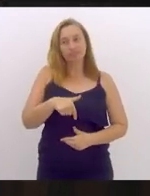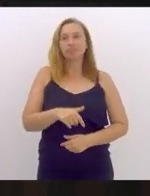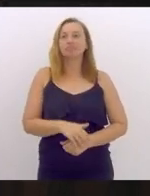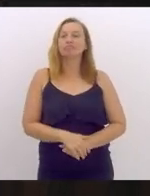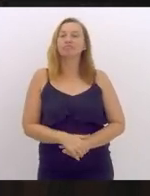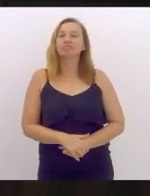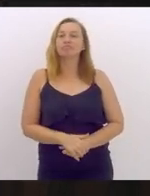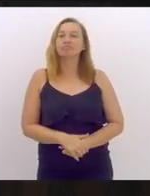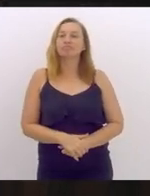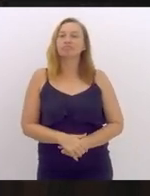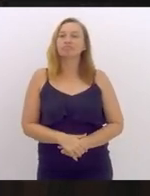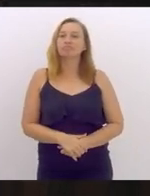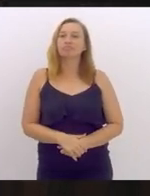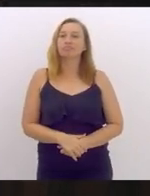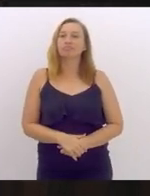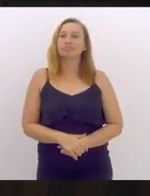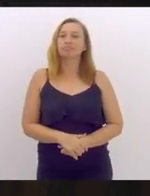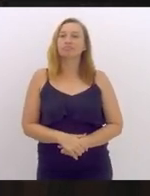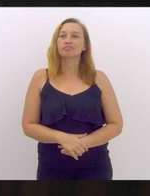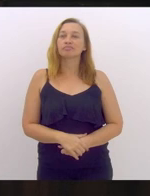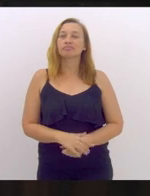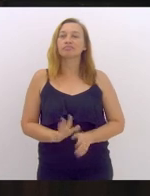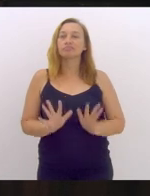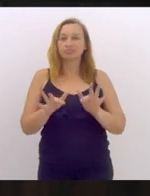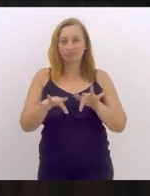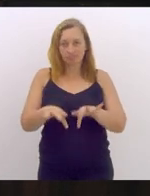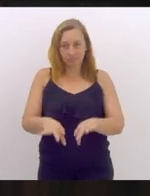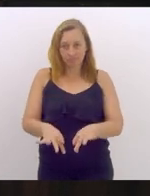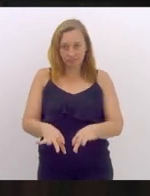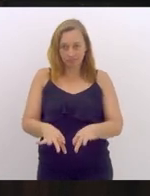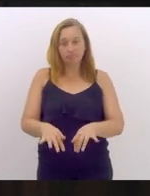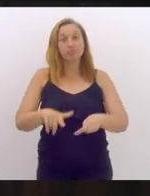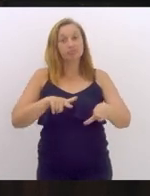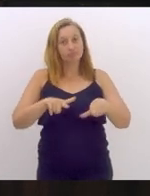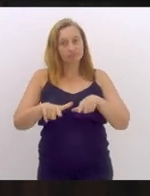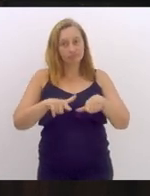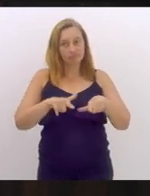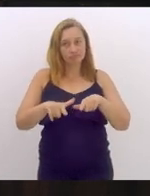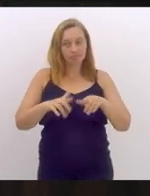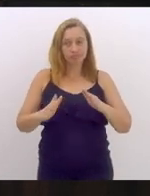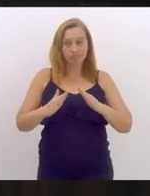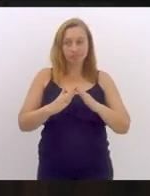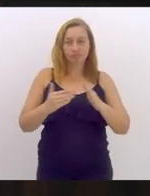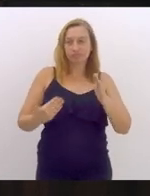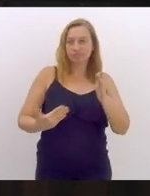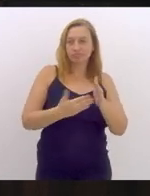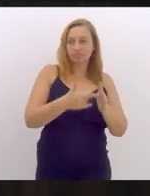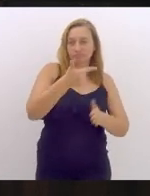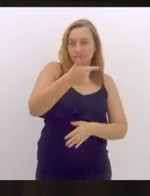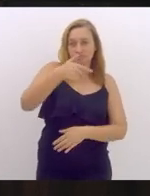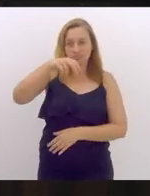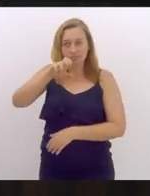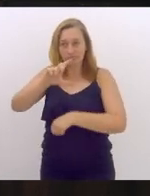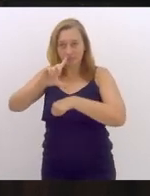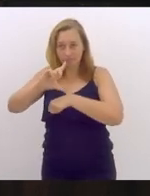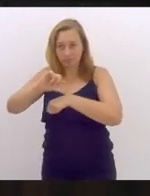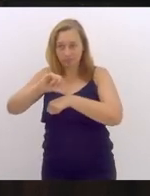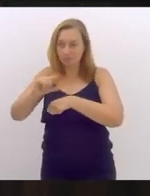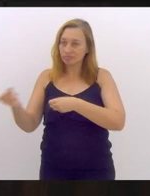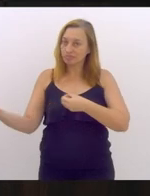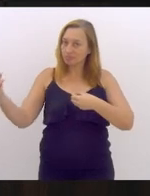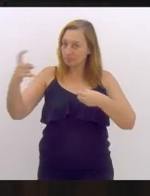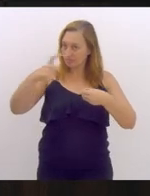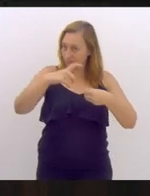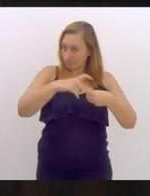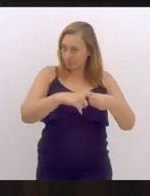da palavra fica suspenso os trabalhos até às 15 horas quando